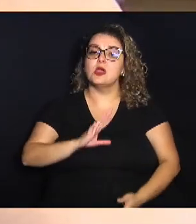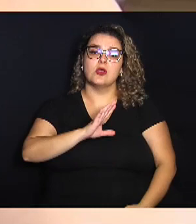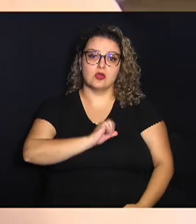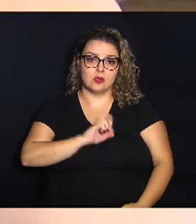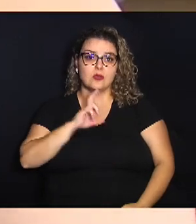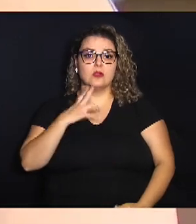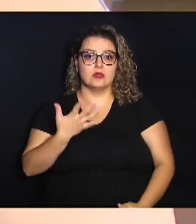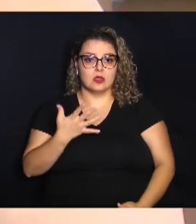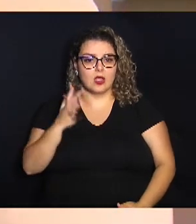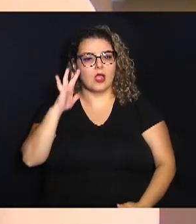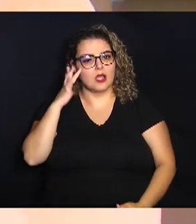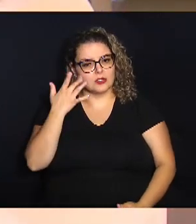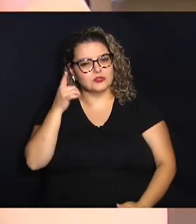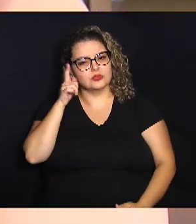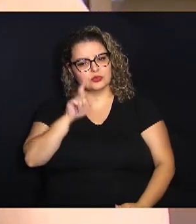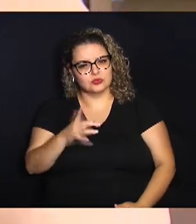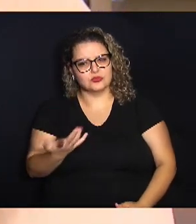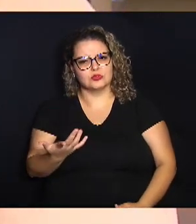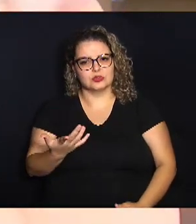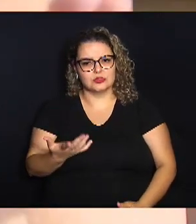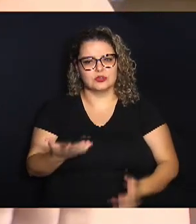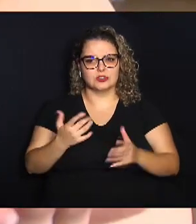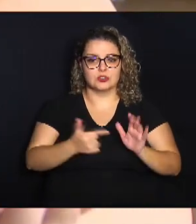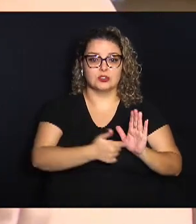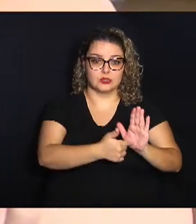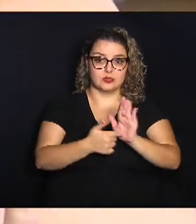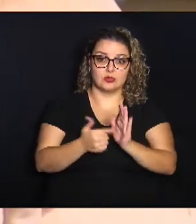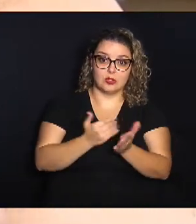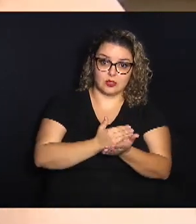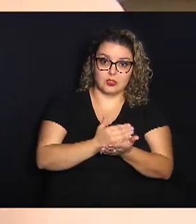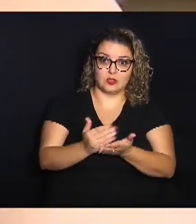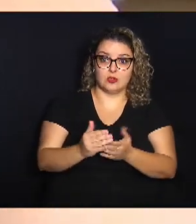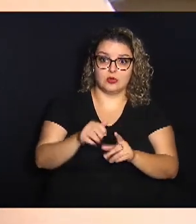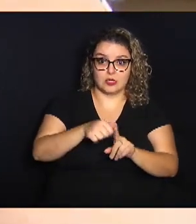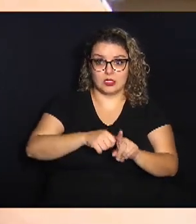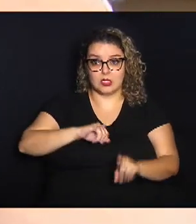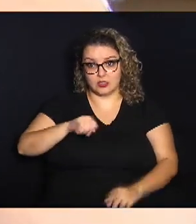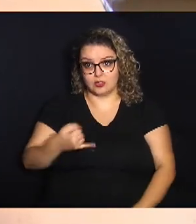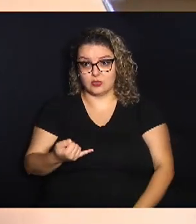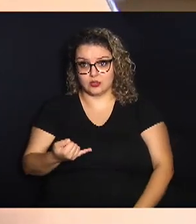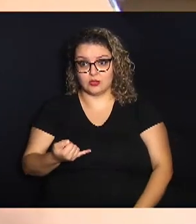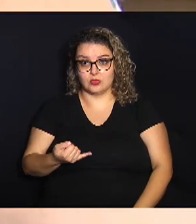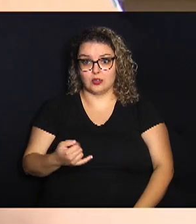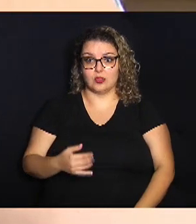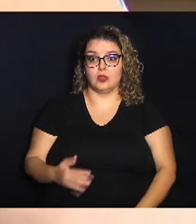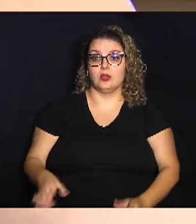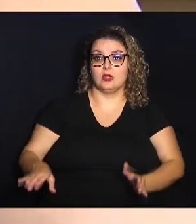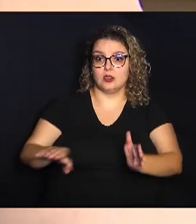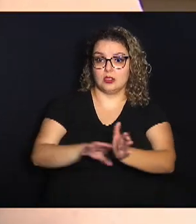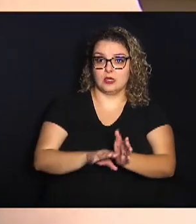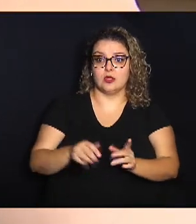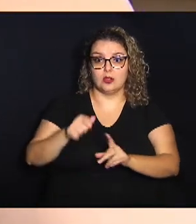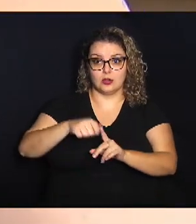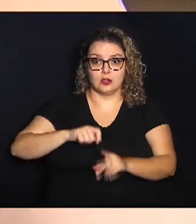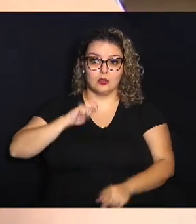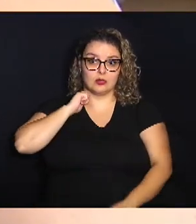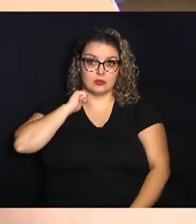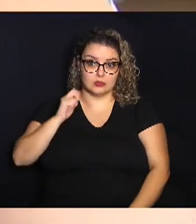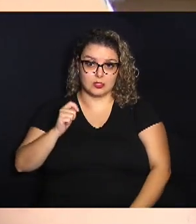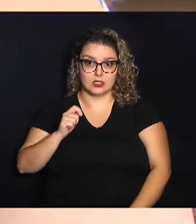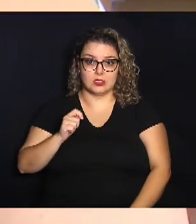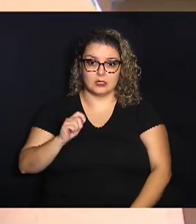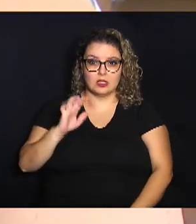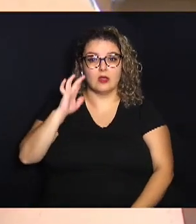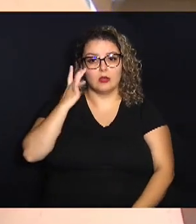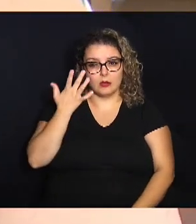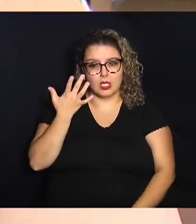que eu queria mostrar, desde o princípio que começou lá em janeiro, ao que a gente chegou agora em abril, eu acho que eu cheguei dentro